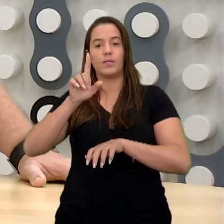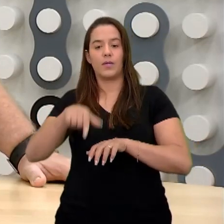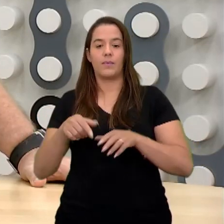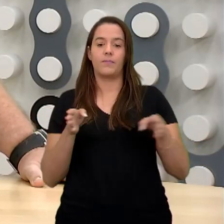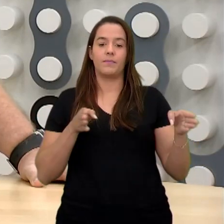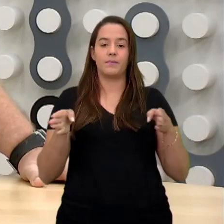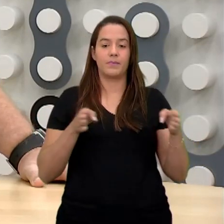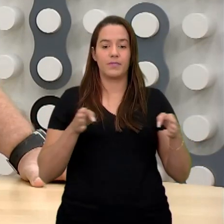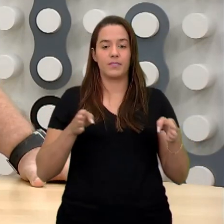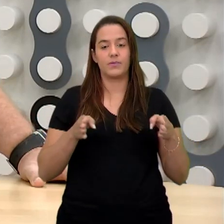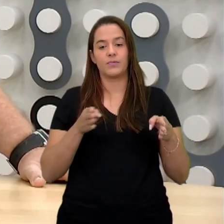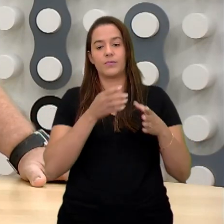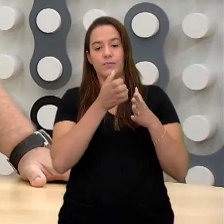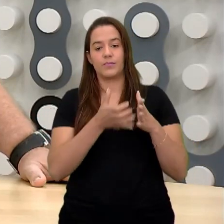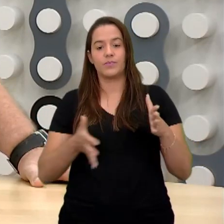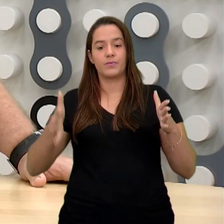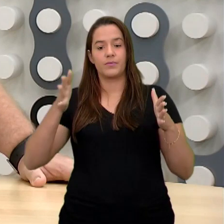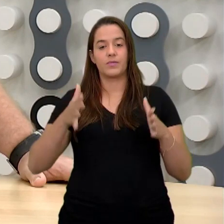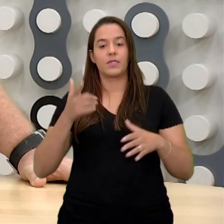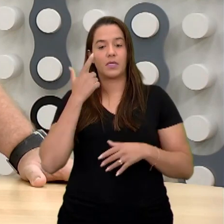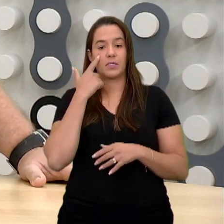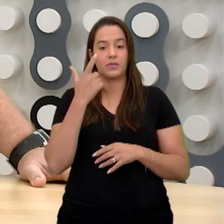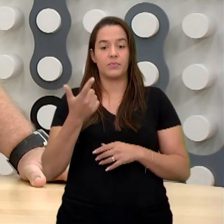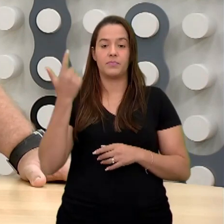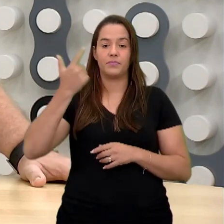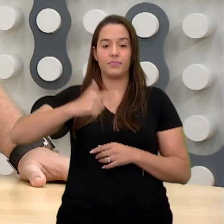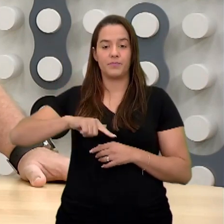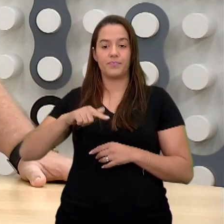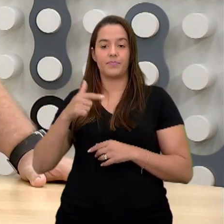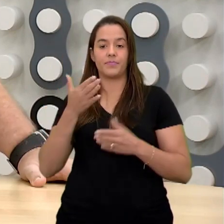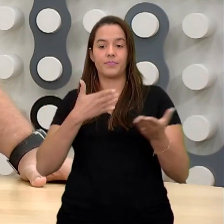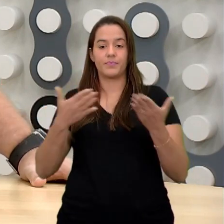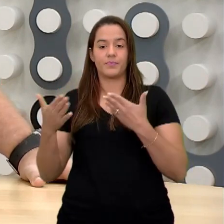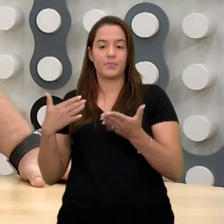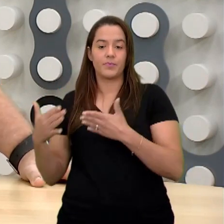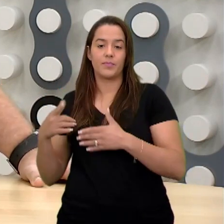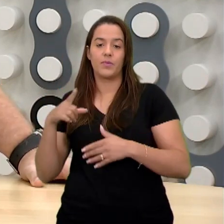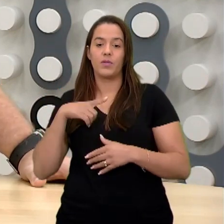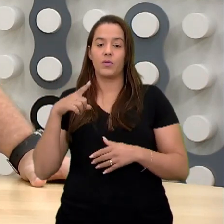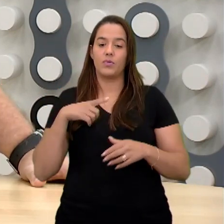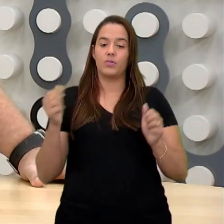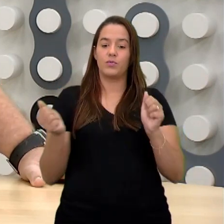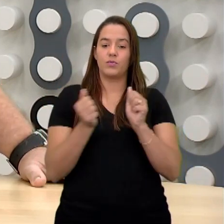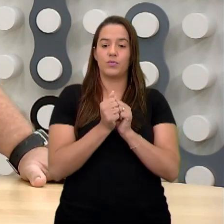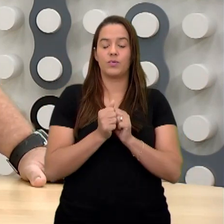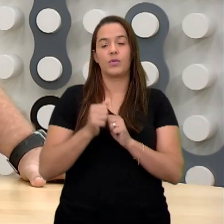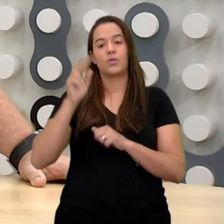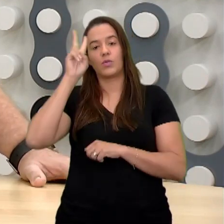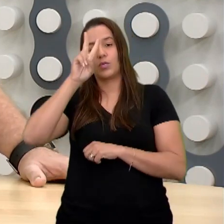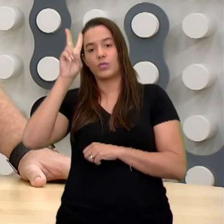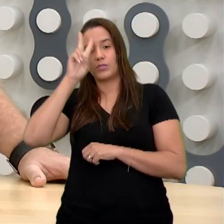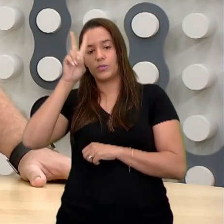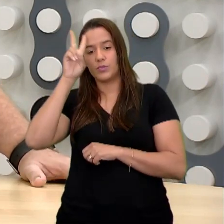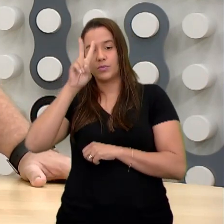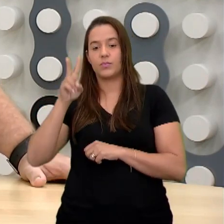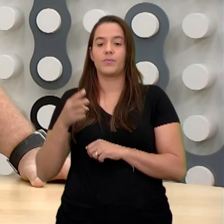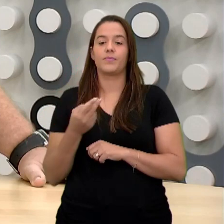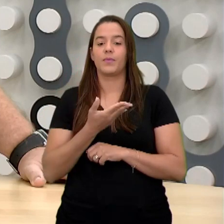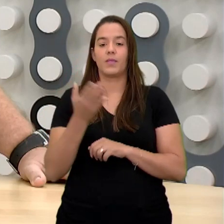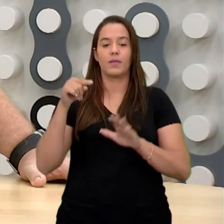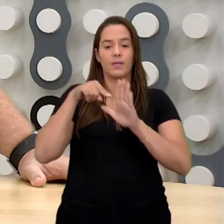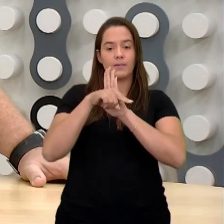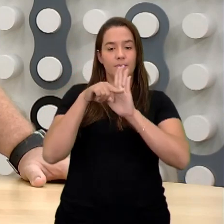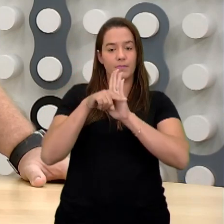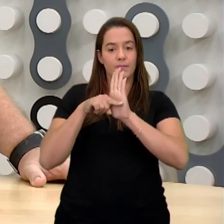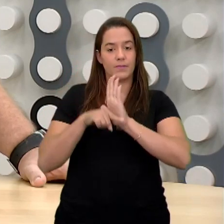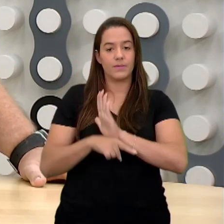né, essa era aí que a gente vê a mesozoica, que faz parte aí, né, das histórias, né, e das pesquisas